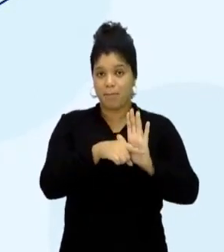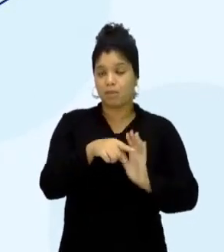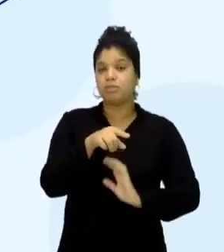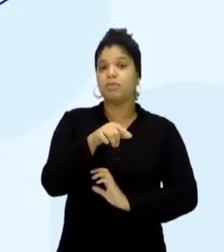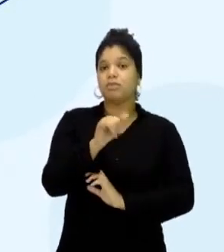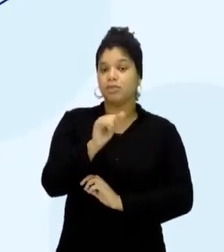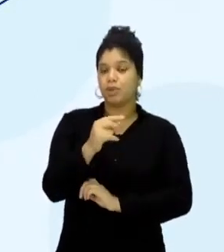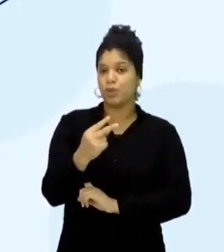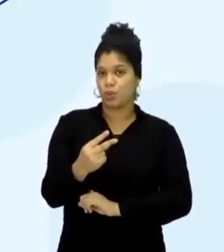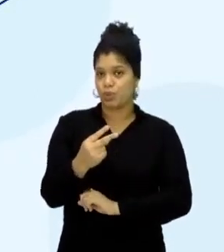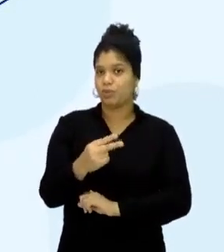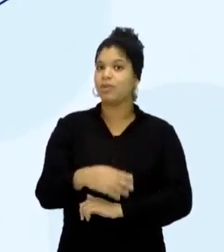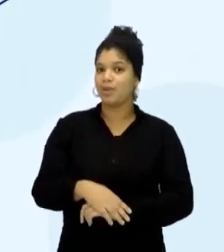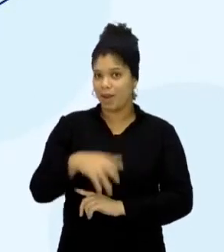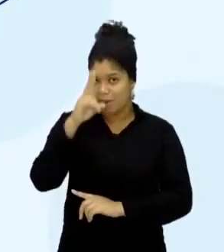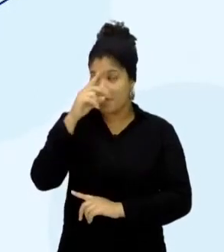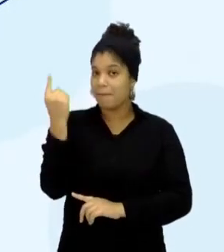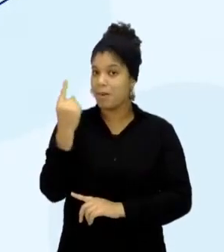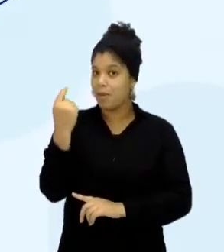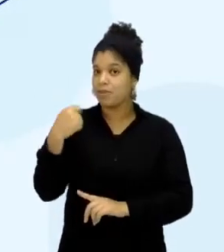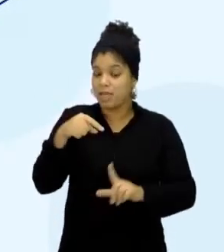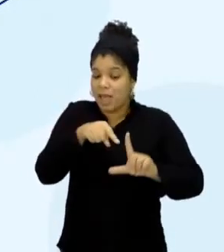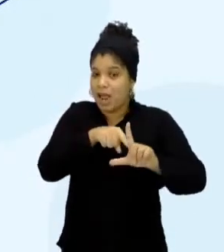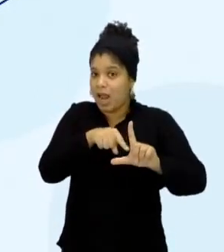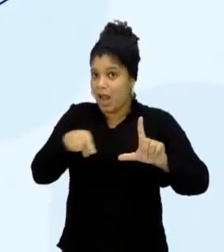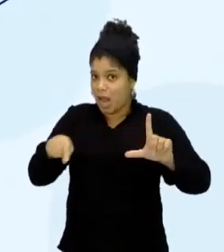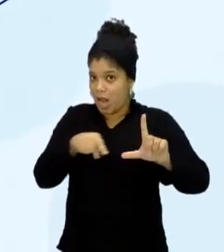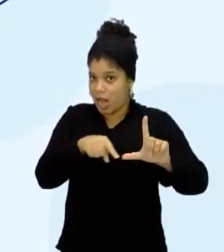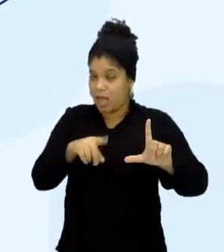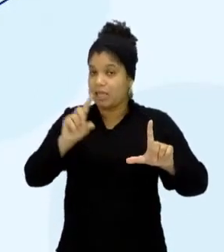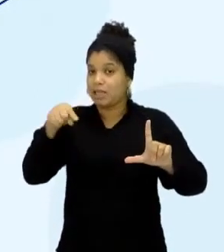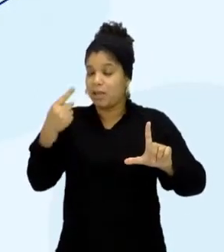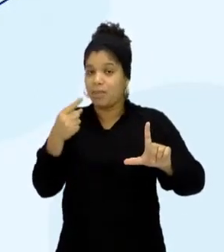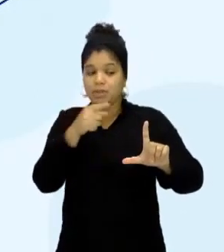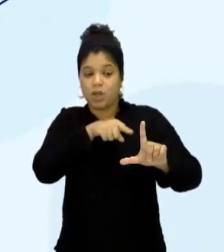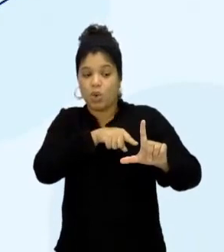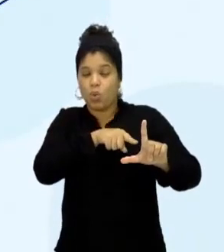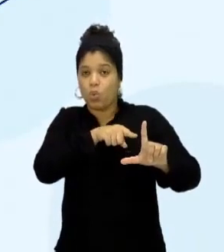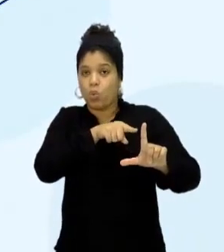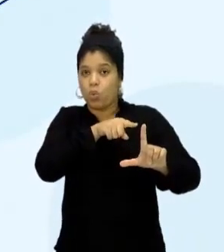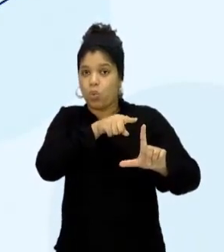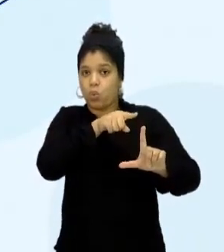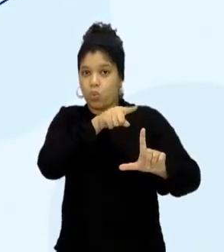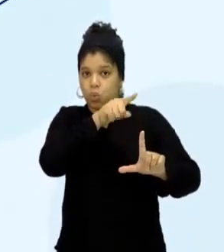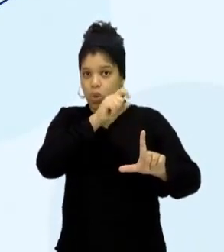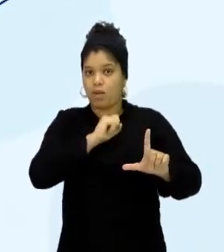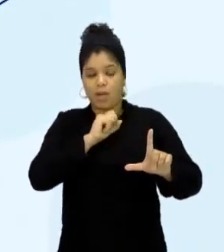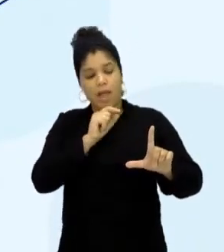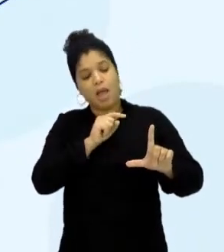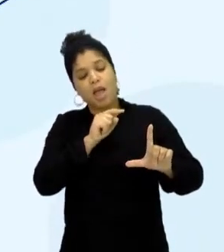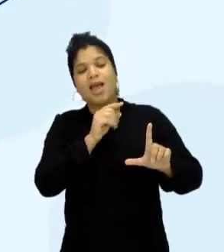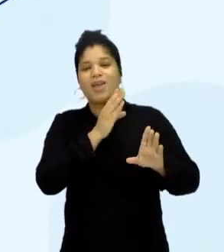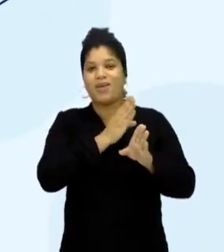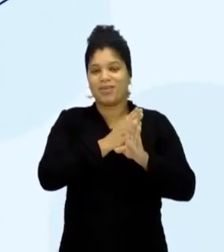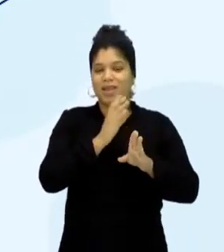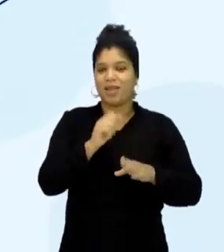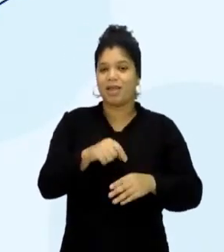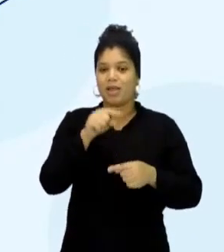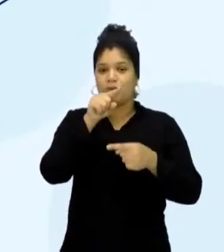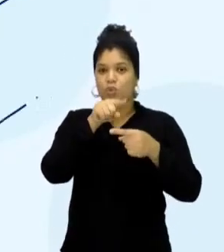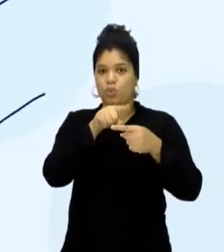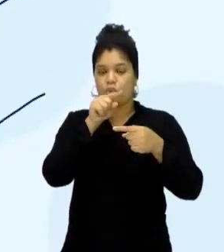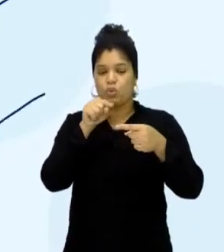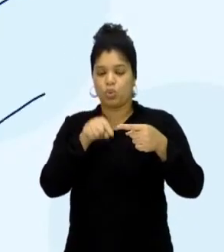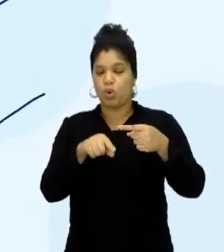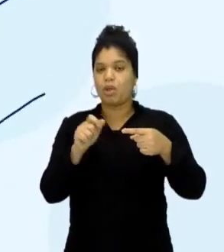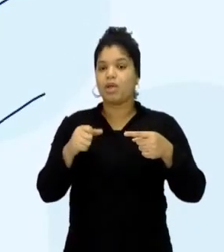gráfico, primeiro eu olho na horizontal, faço a conta de menos, segundo menos o primeiro, e depois eu na vertical, segundo menos o primeiro. E aí sim eu